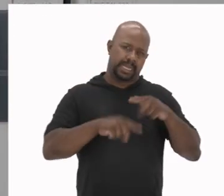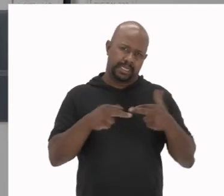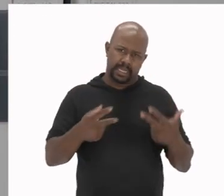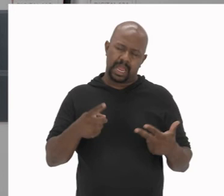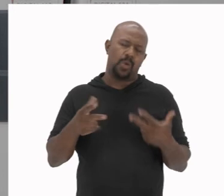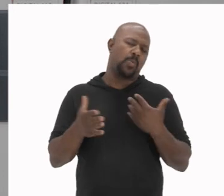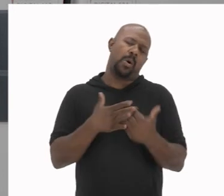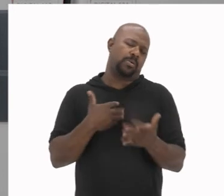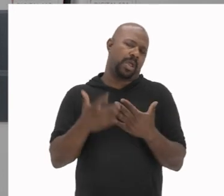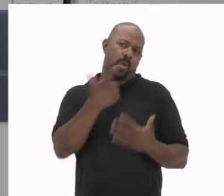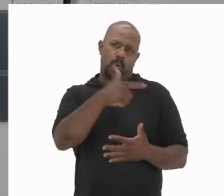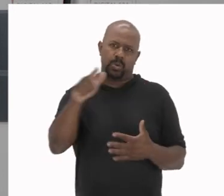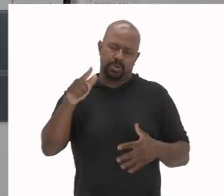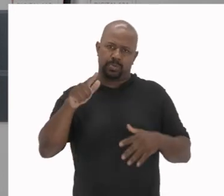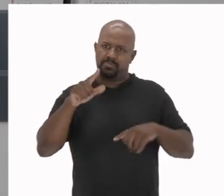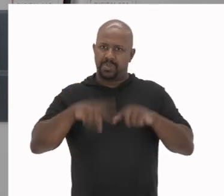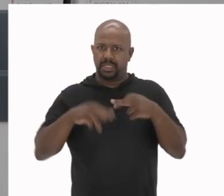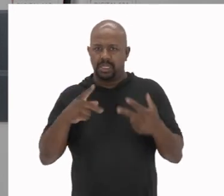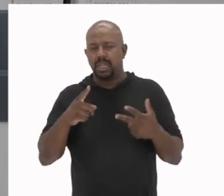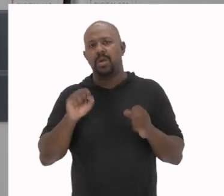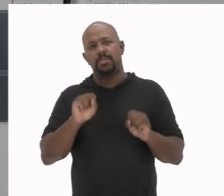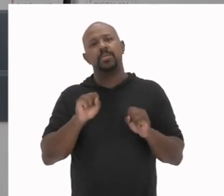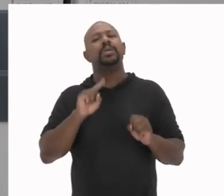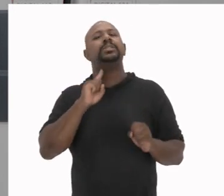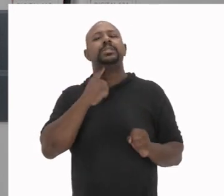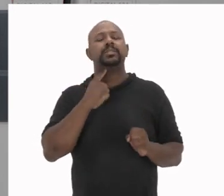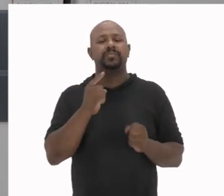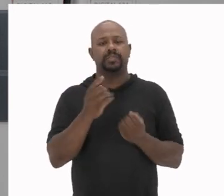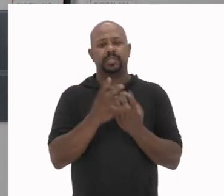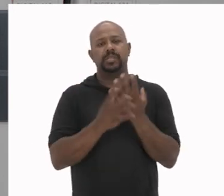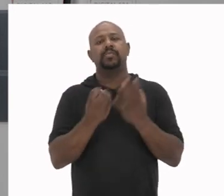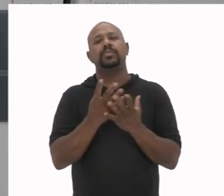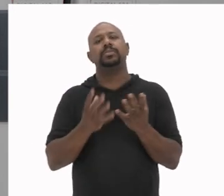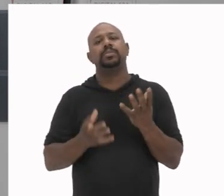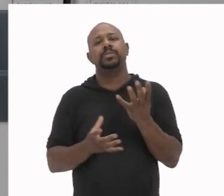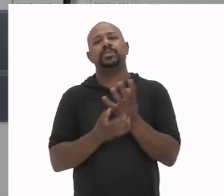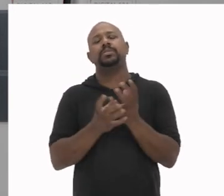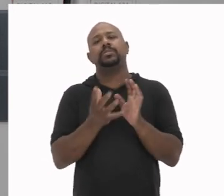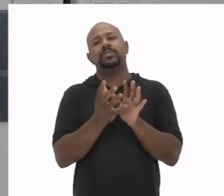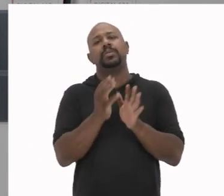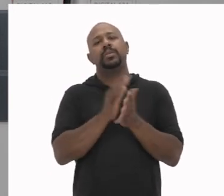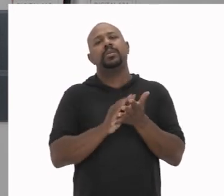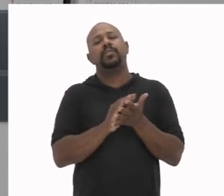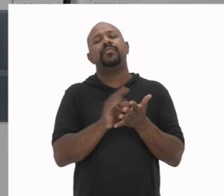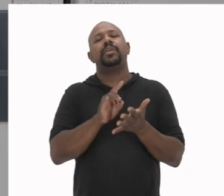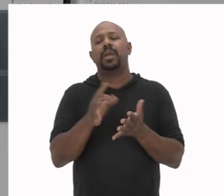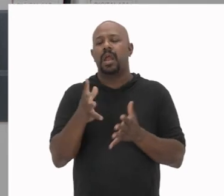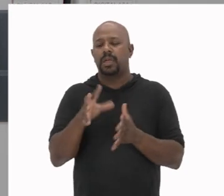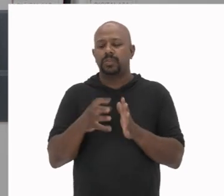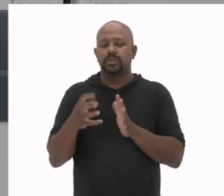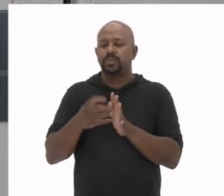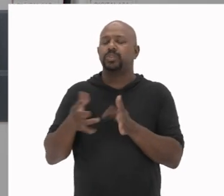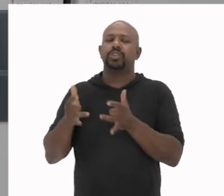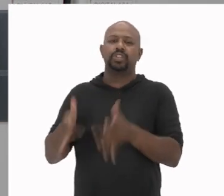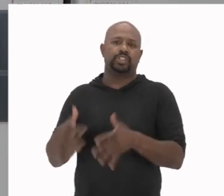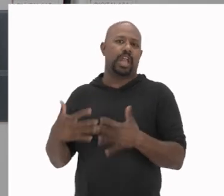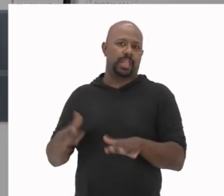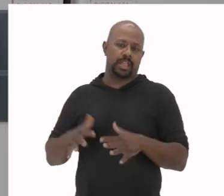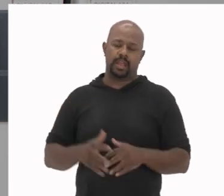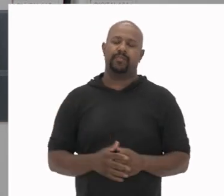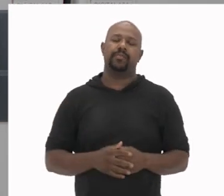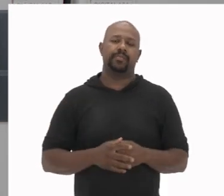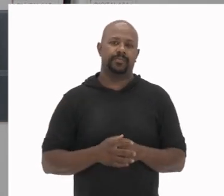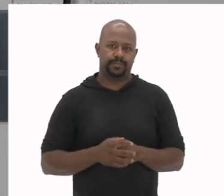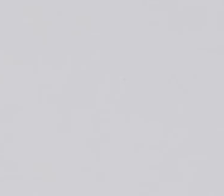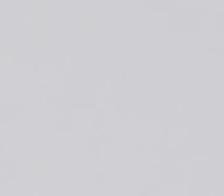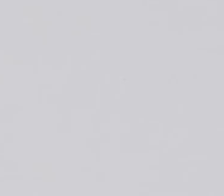material fungicida ou qualquer outro material contaminante, você engancha o suob aqui e o material fica